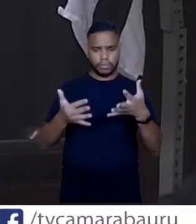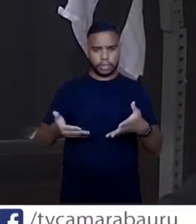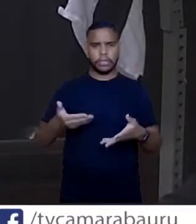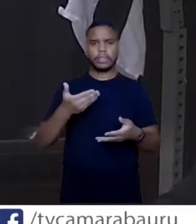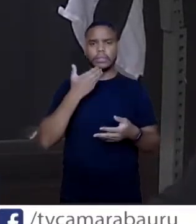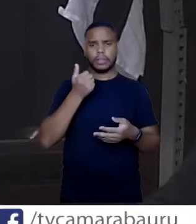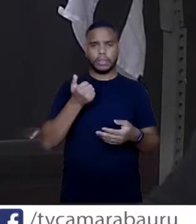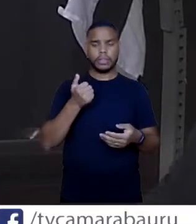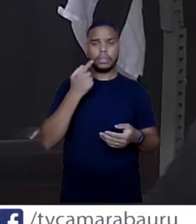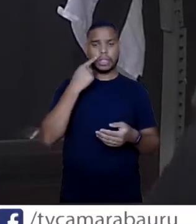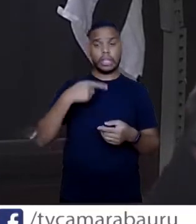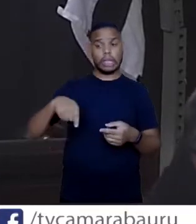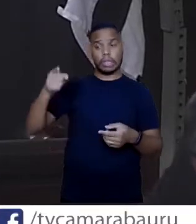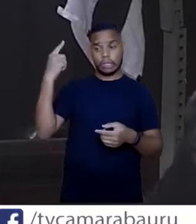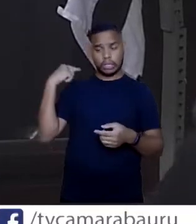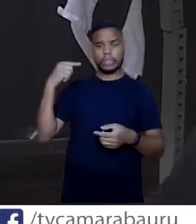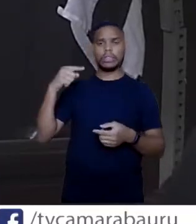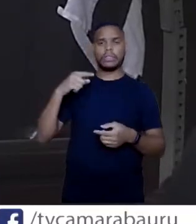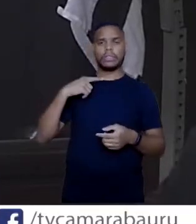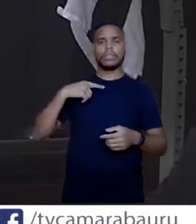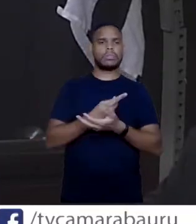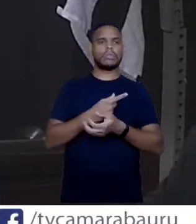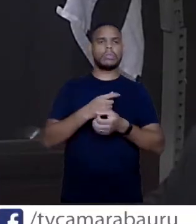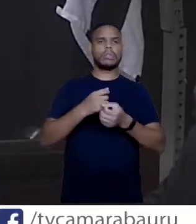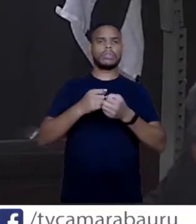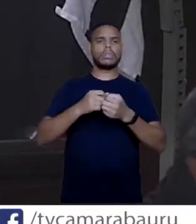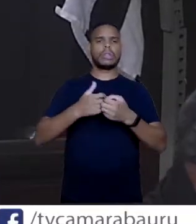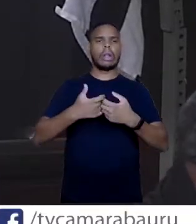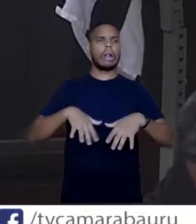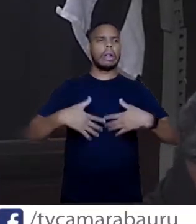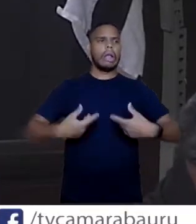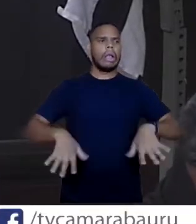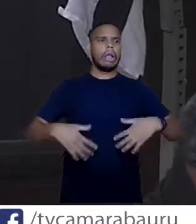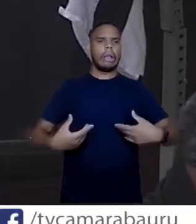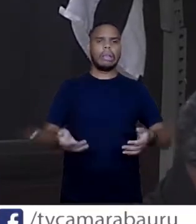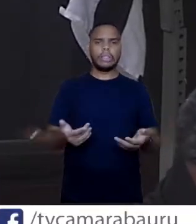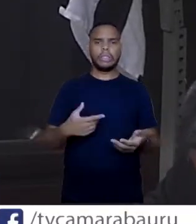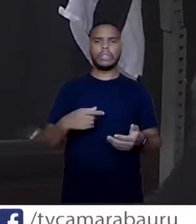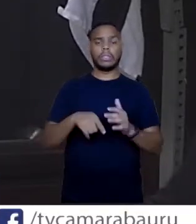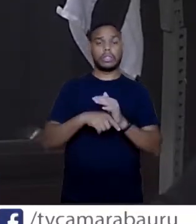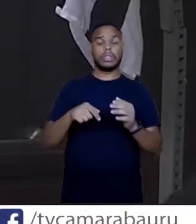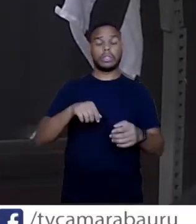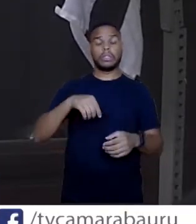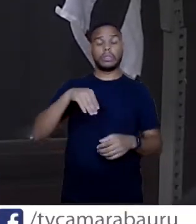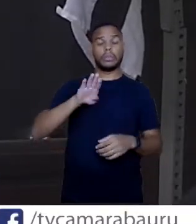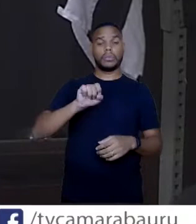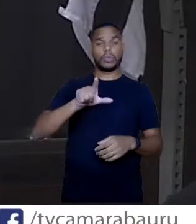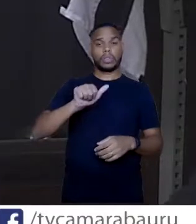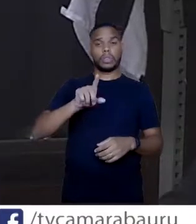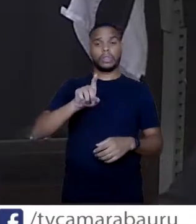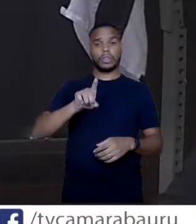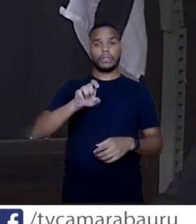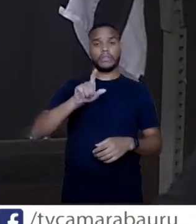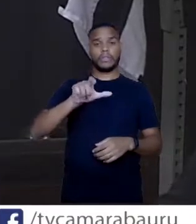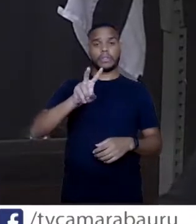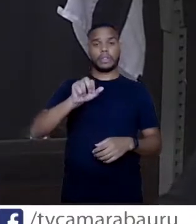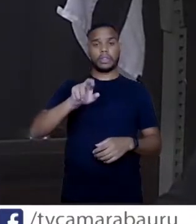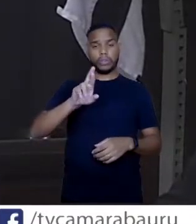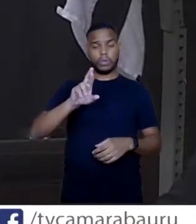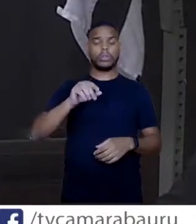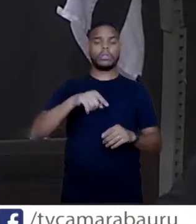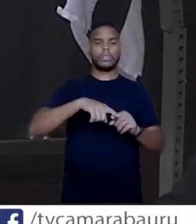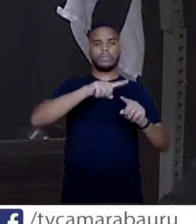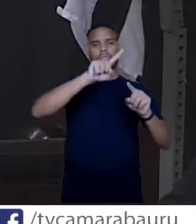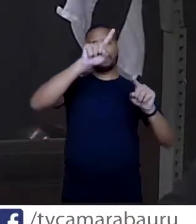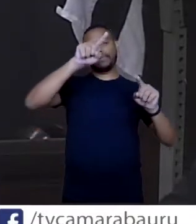anteriores causaram tanta destruição das bolsas de valores nos comércios de uma forma geral